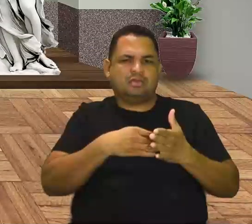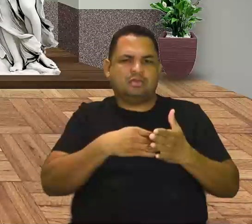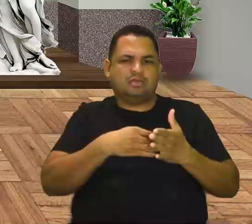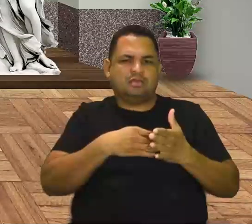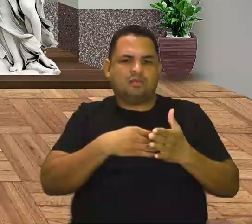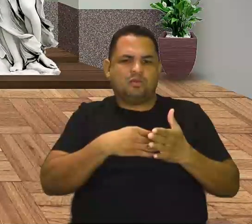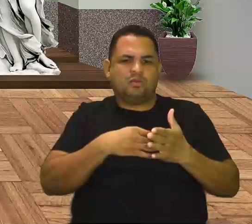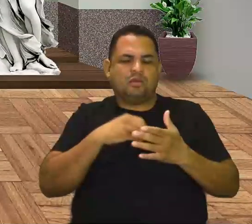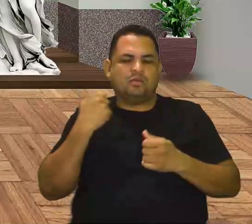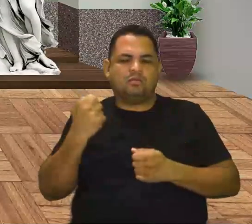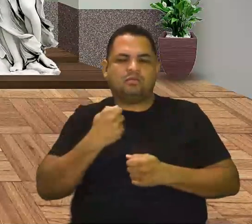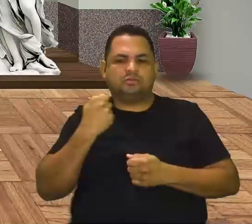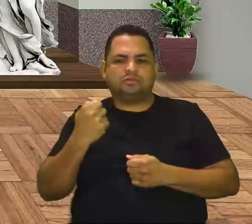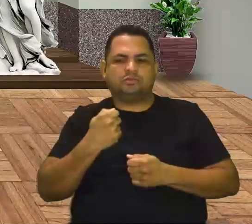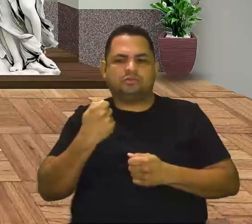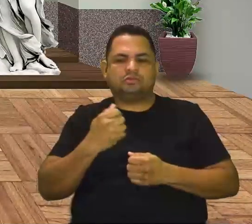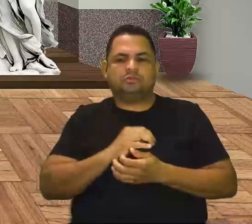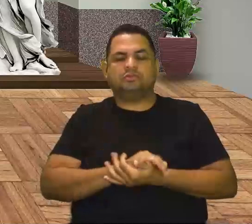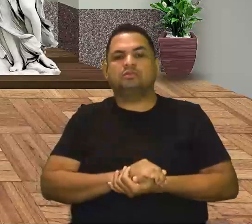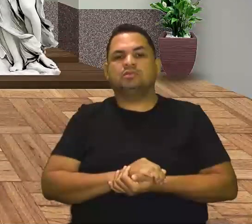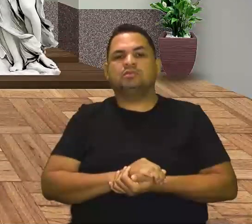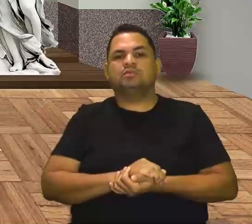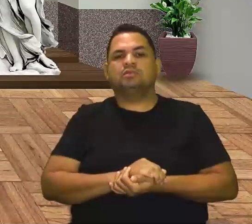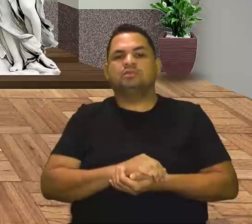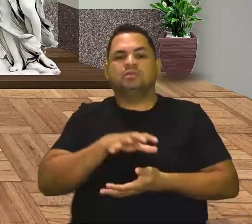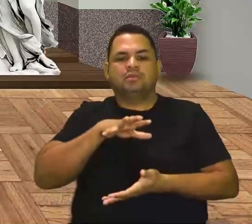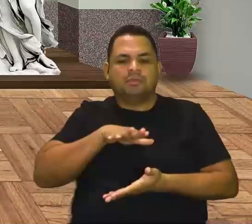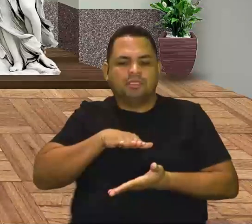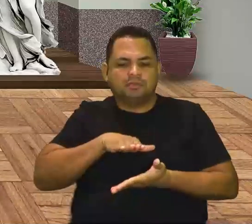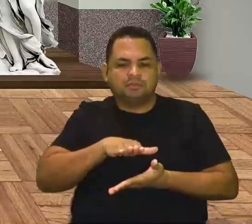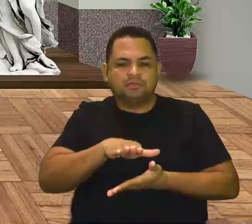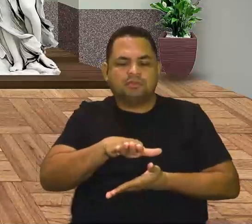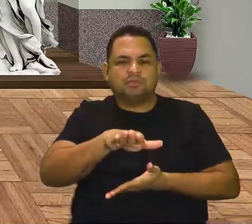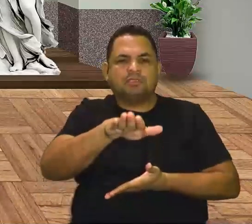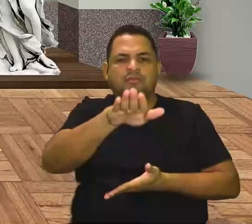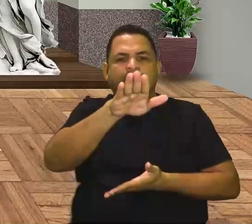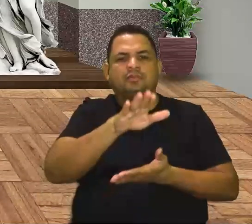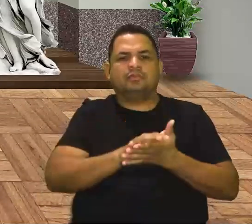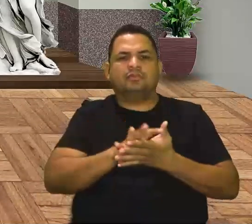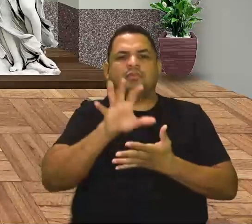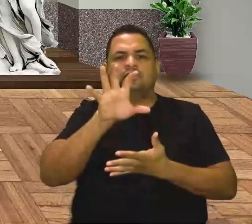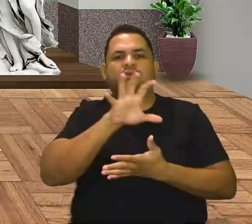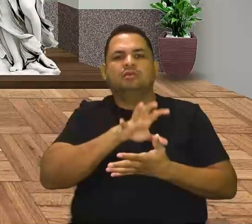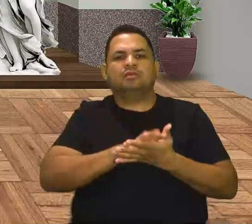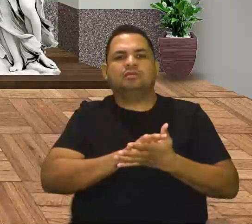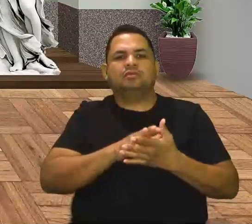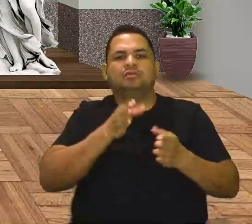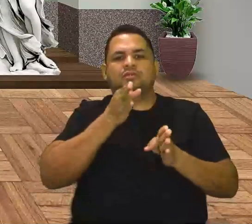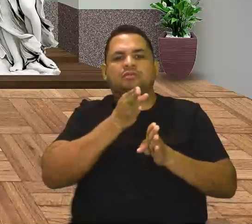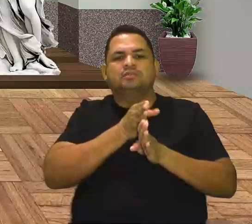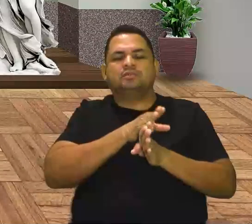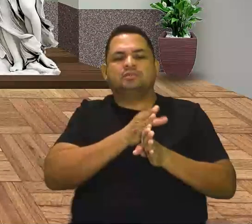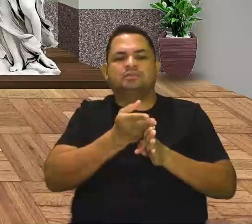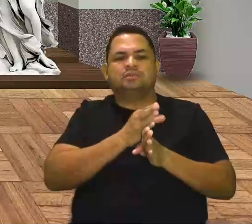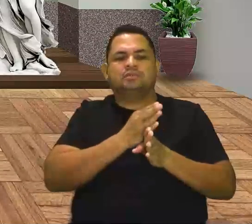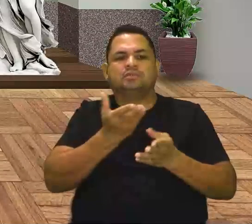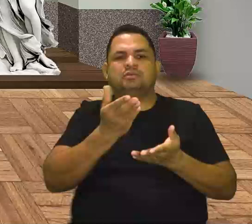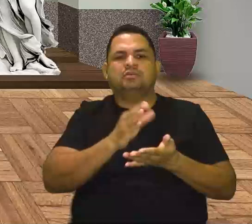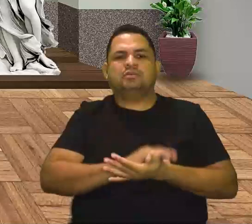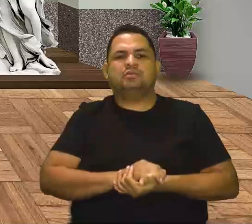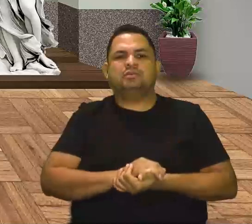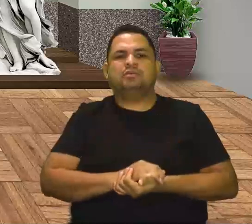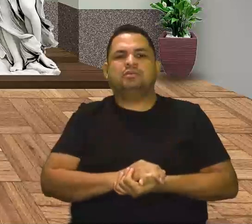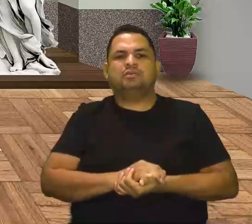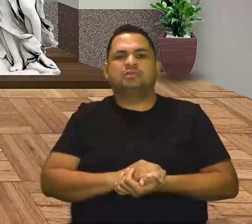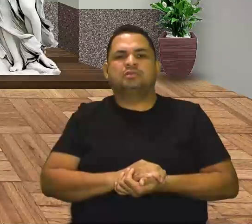ao Rio Grande do Sul. E vai passar por uma região ali da divisa do estado de São Paulo e Santa Catarina, uma